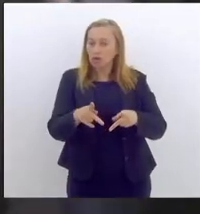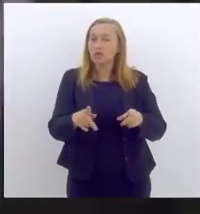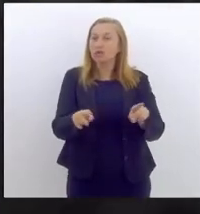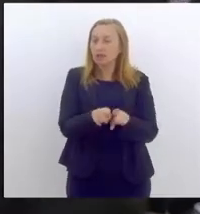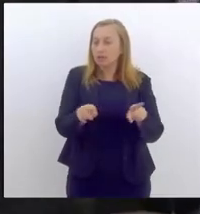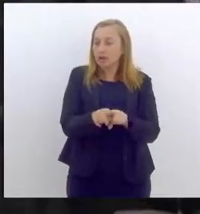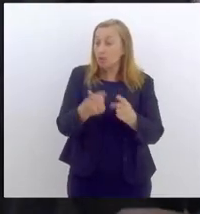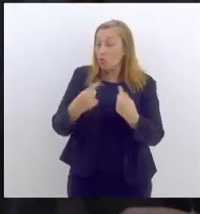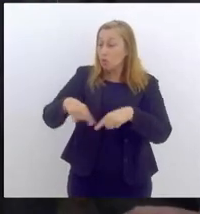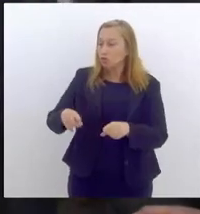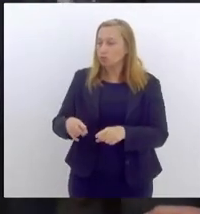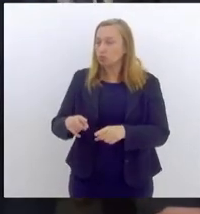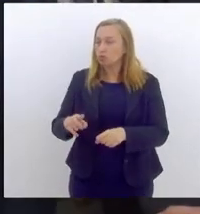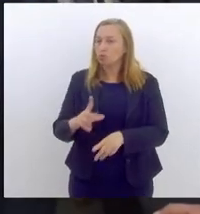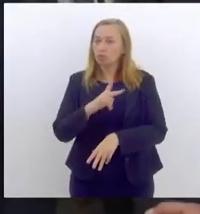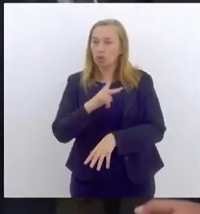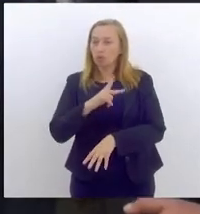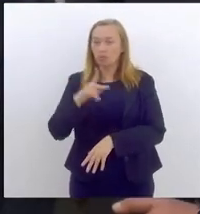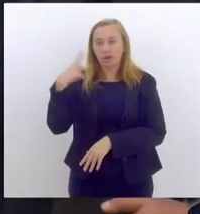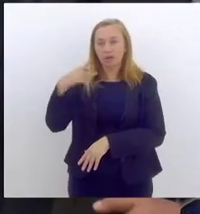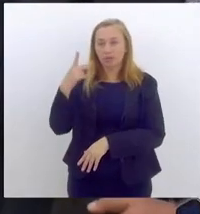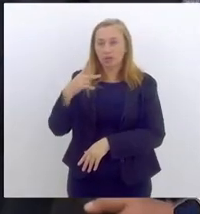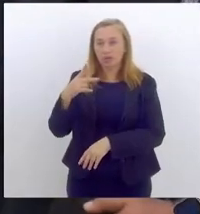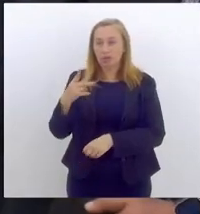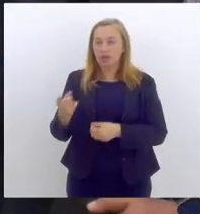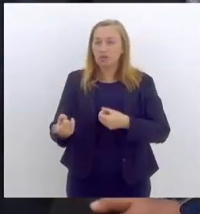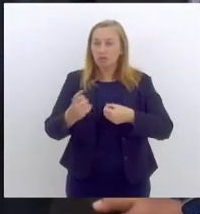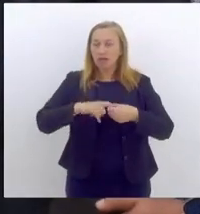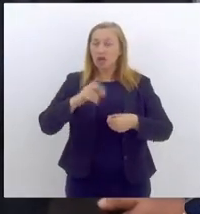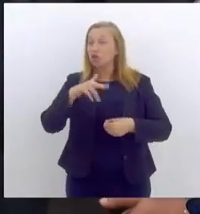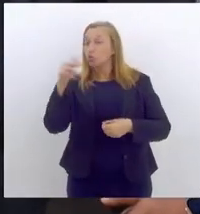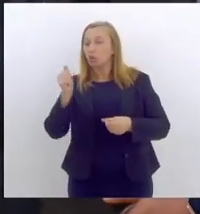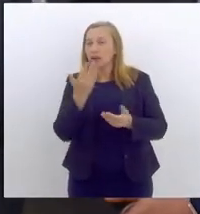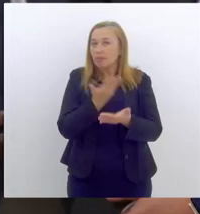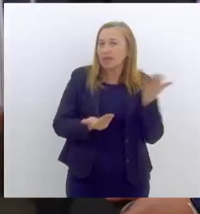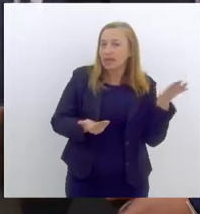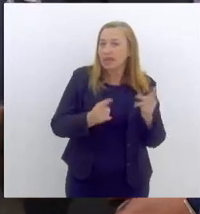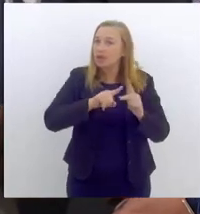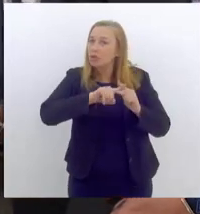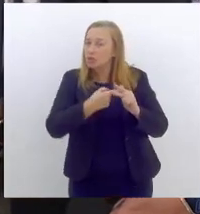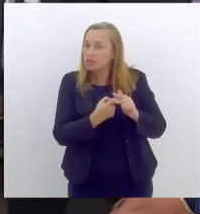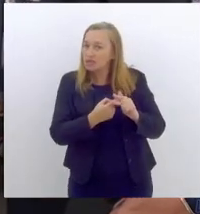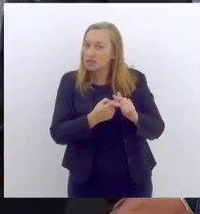E recuar nunca é perder, é reajustar